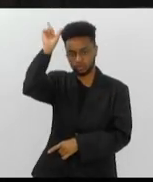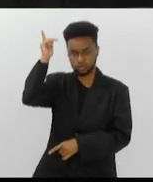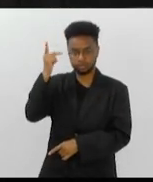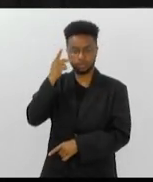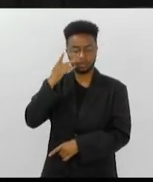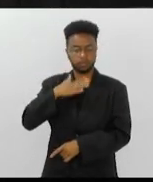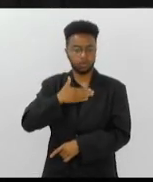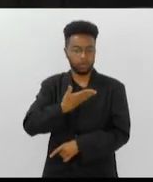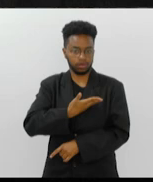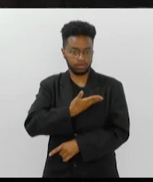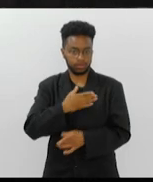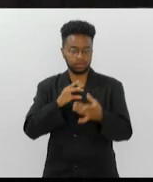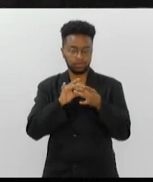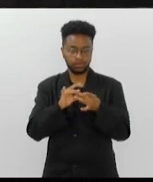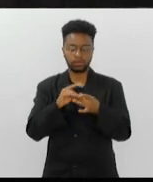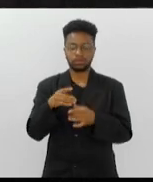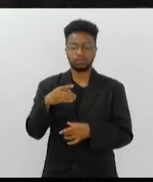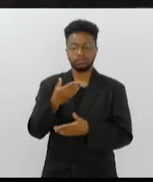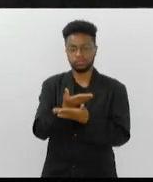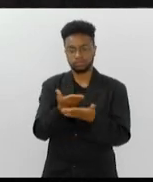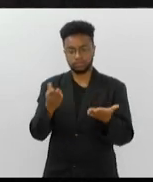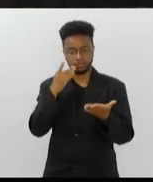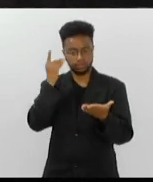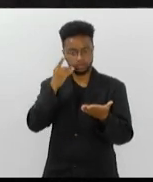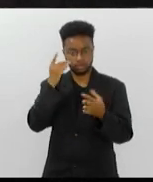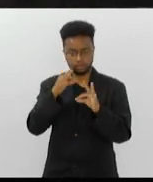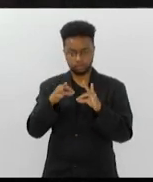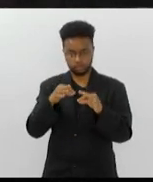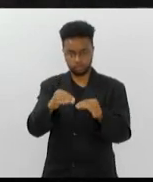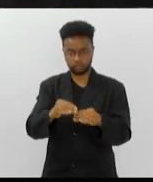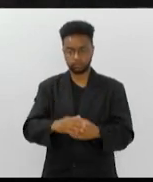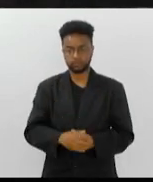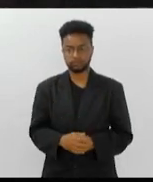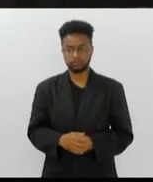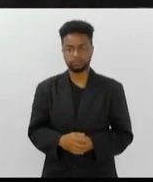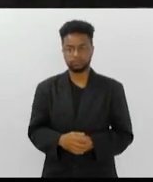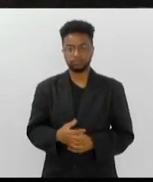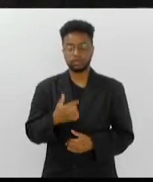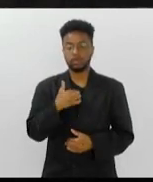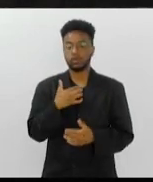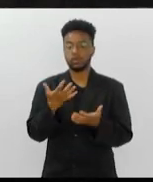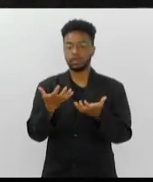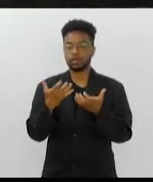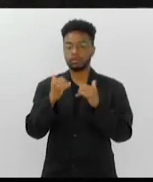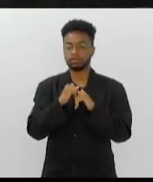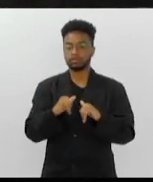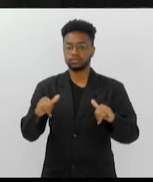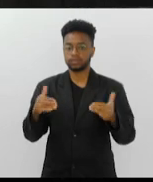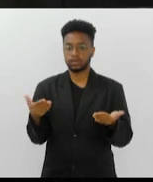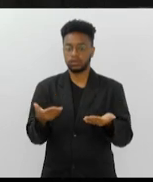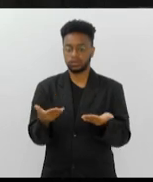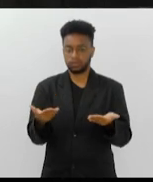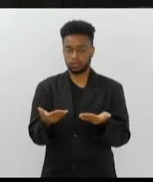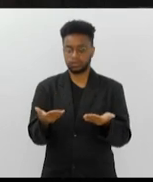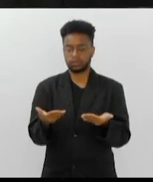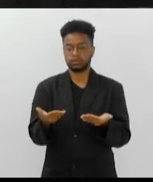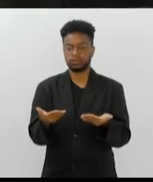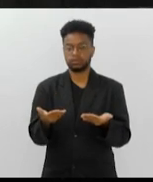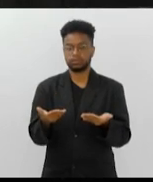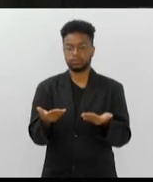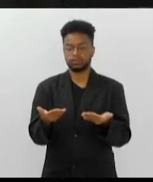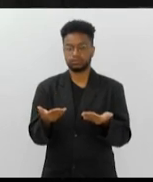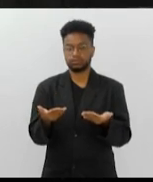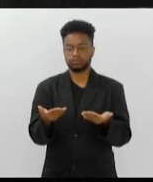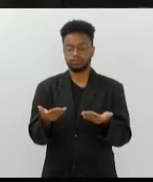amigo, senhores deputados, senhoras e senhores. Eu gostaria de dizer que, neste momento, que